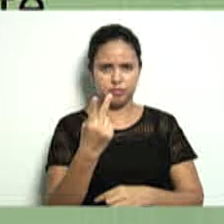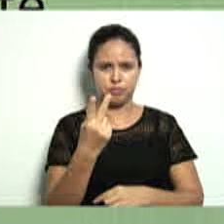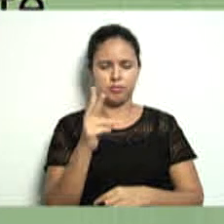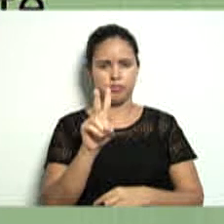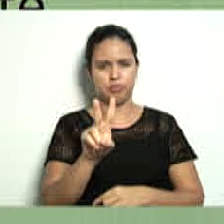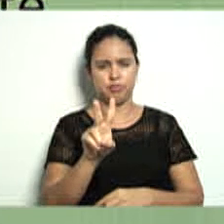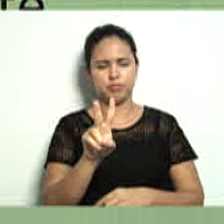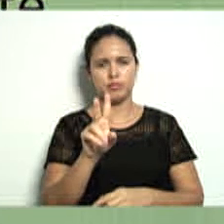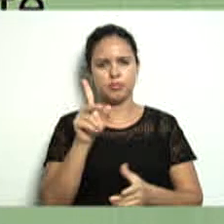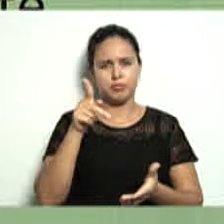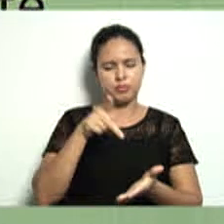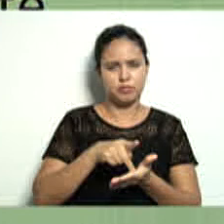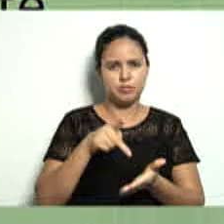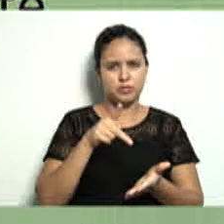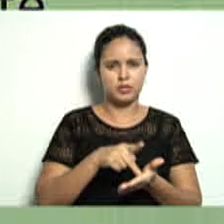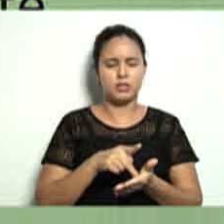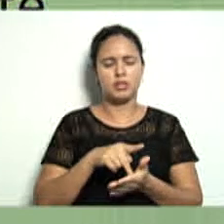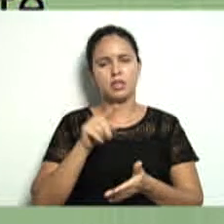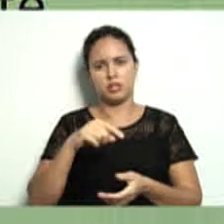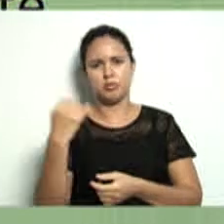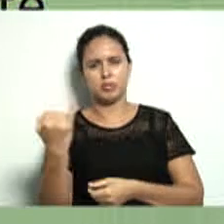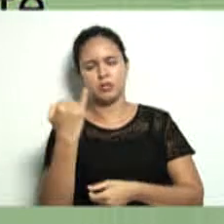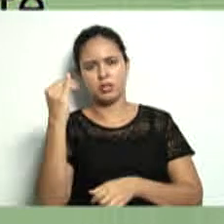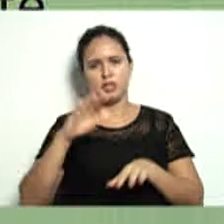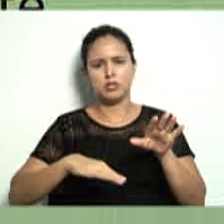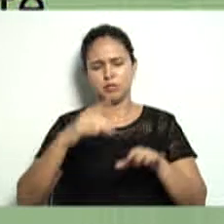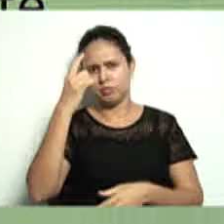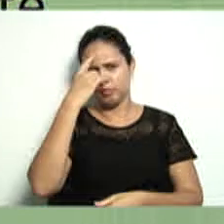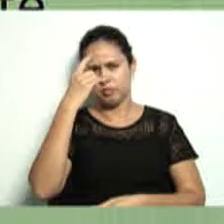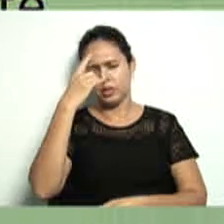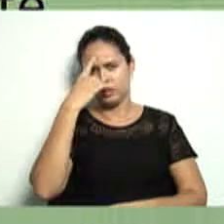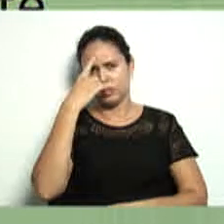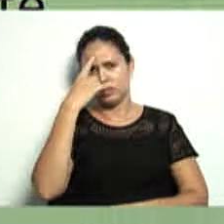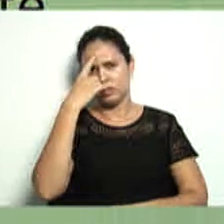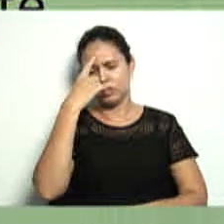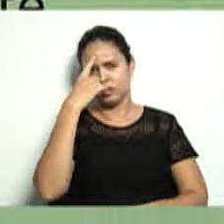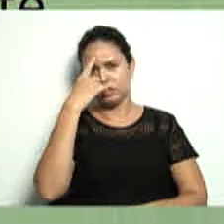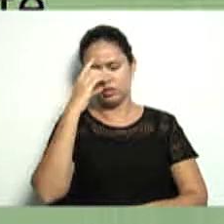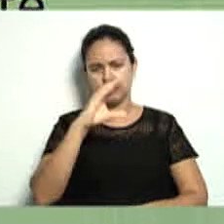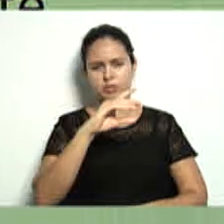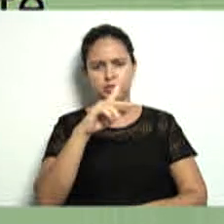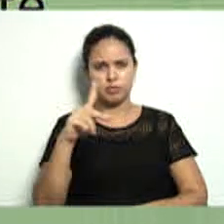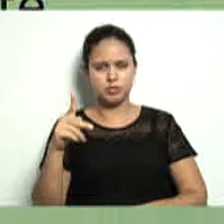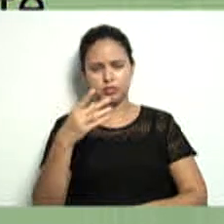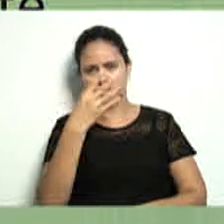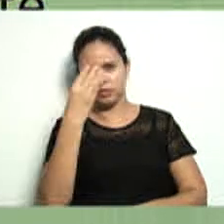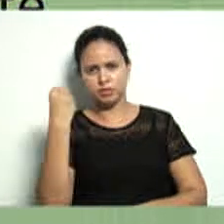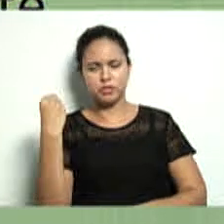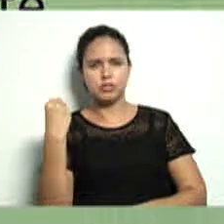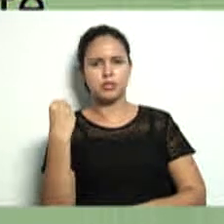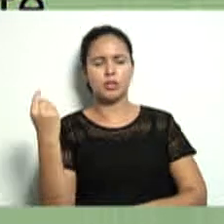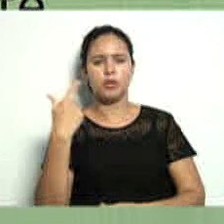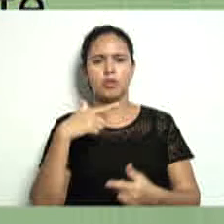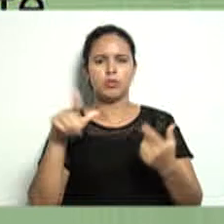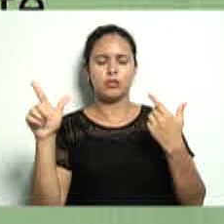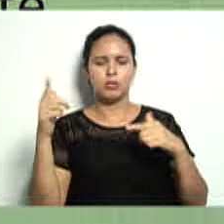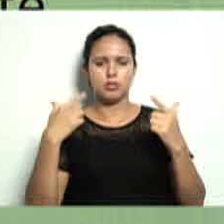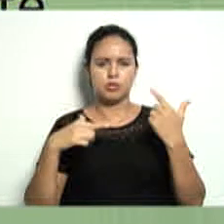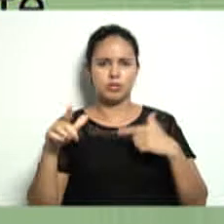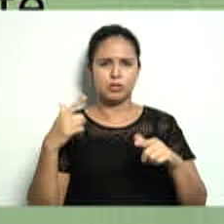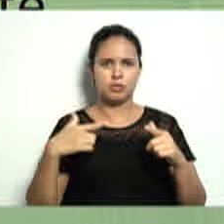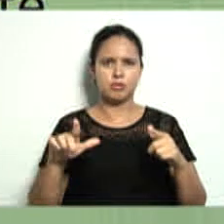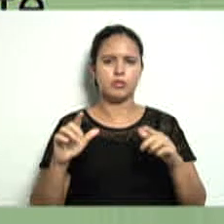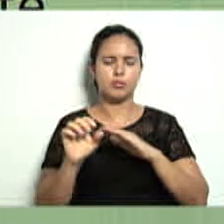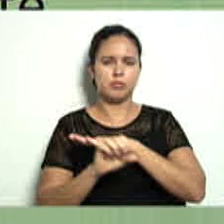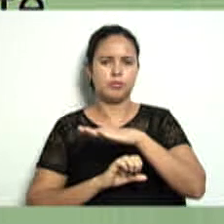isso é importante, porque às vezes a gente pensa tanto na cooperativa, mas esquece que tenha outras empresas